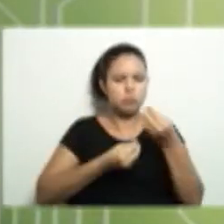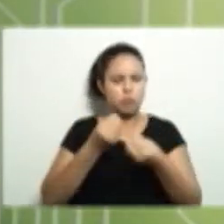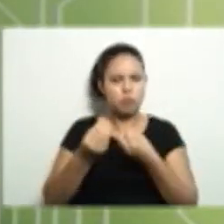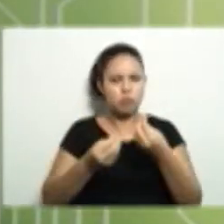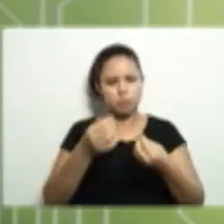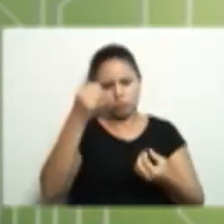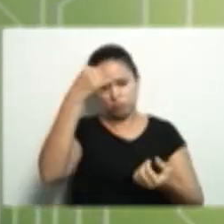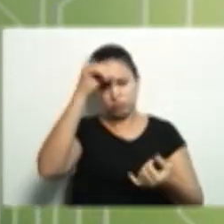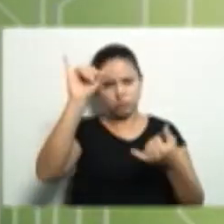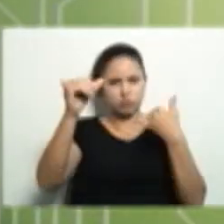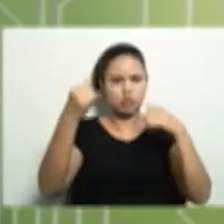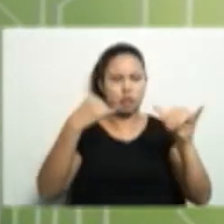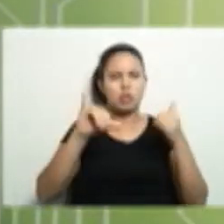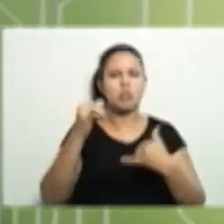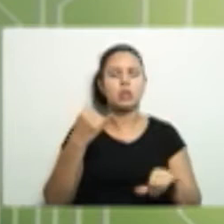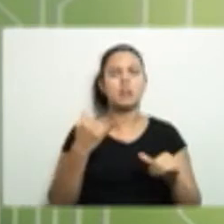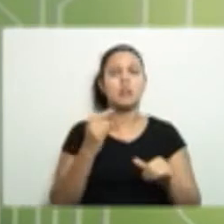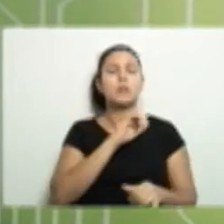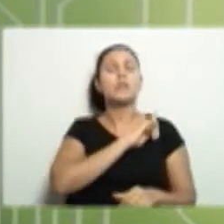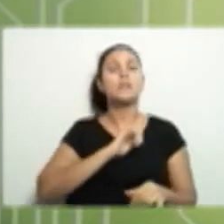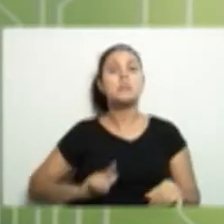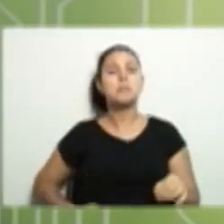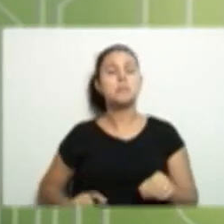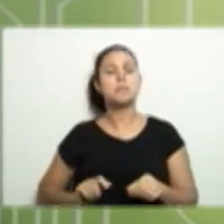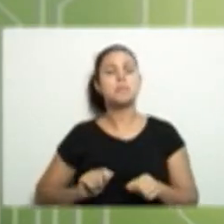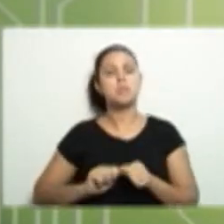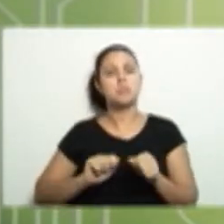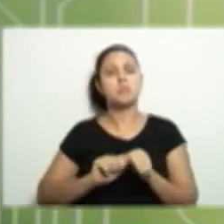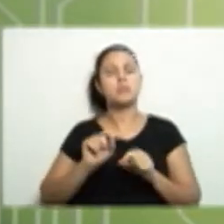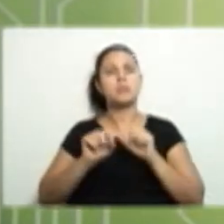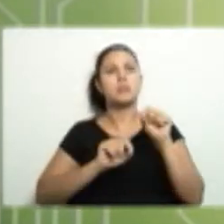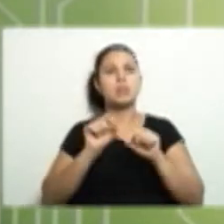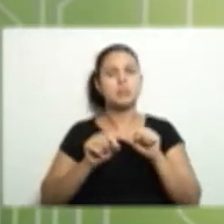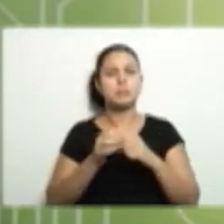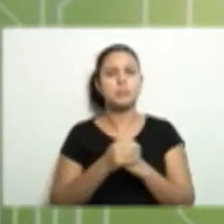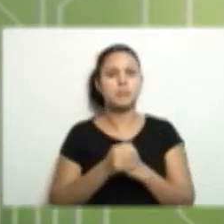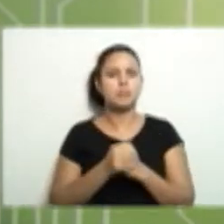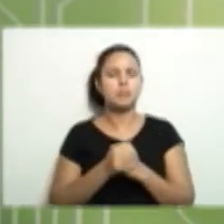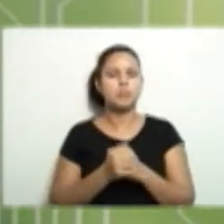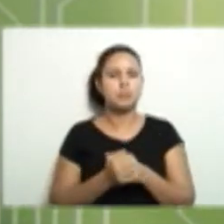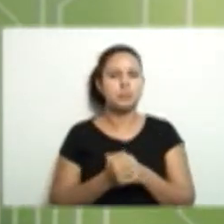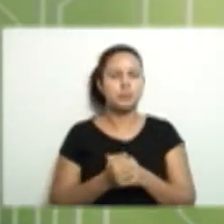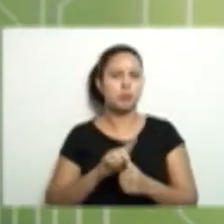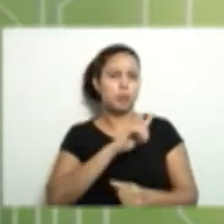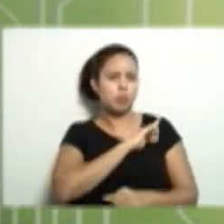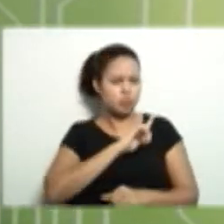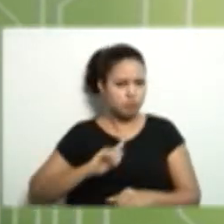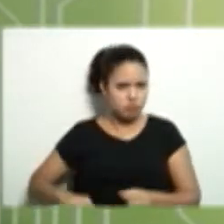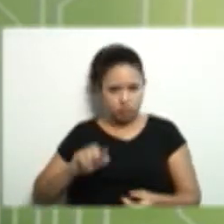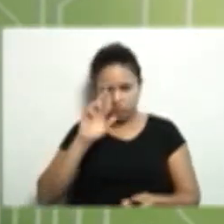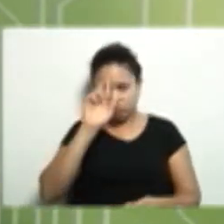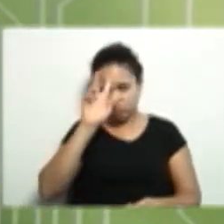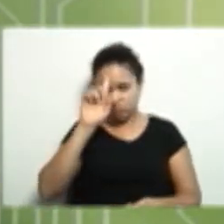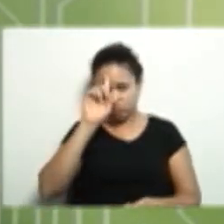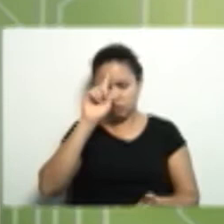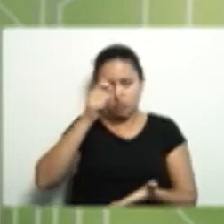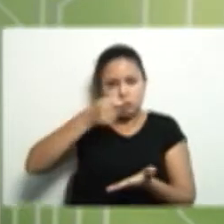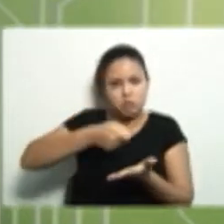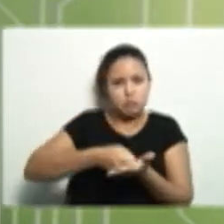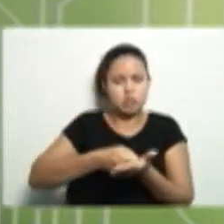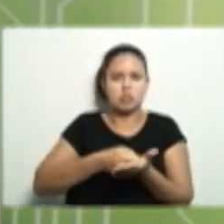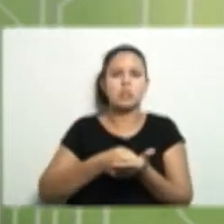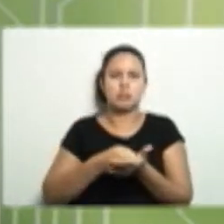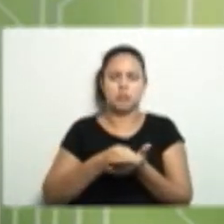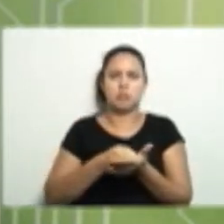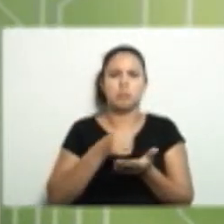públicas. E aí, o que o governo decide fazer? Quando a gente tem um governo que decide, por exemplo, atacar a questão dos transportes, e